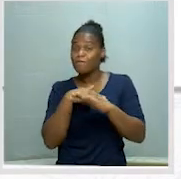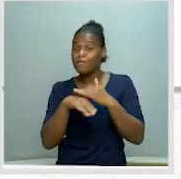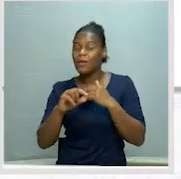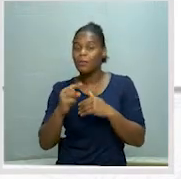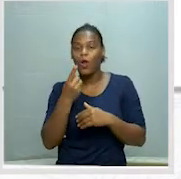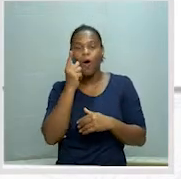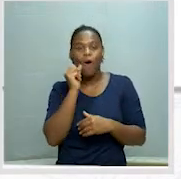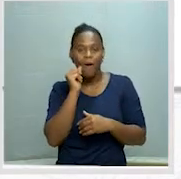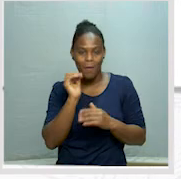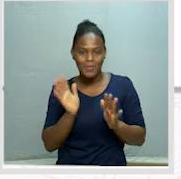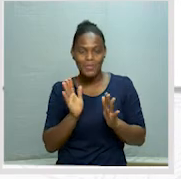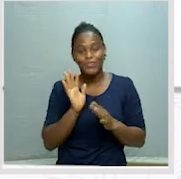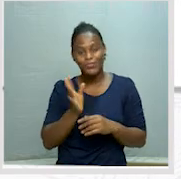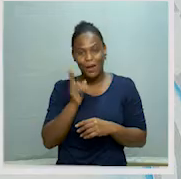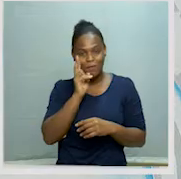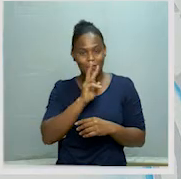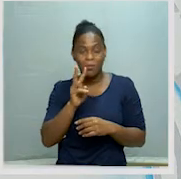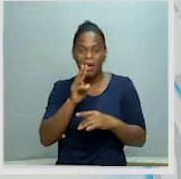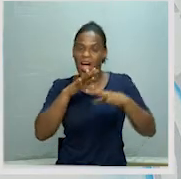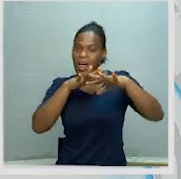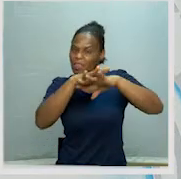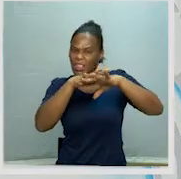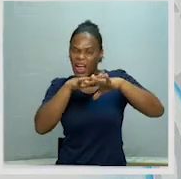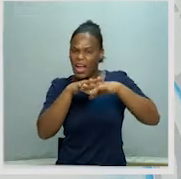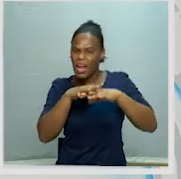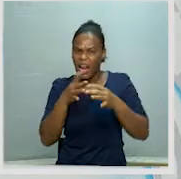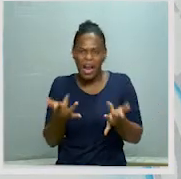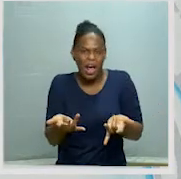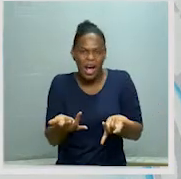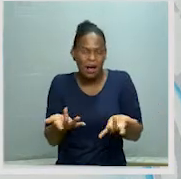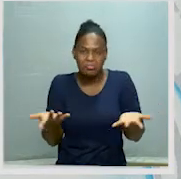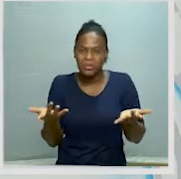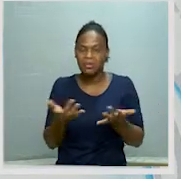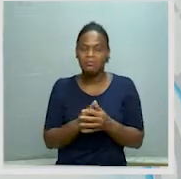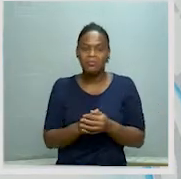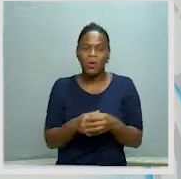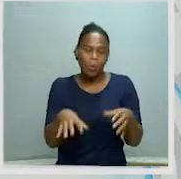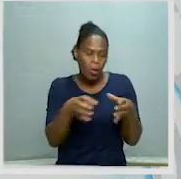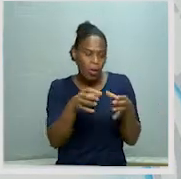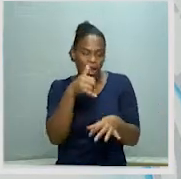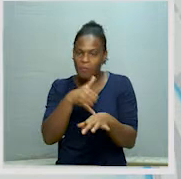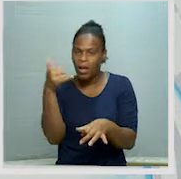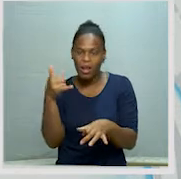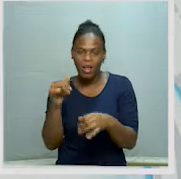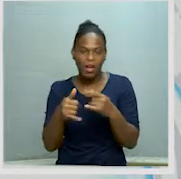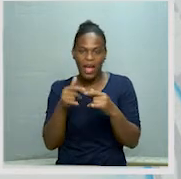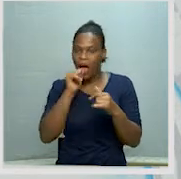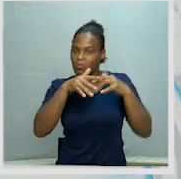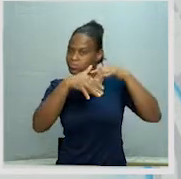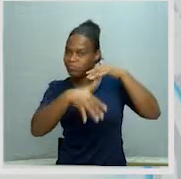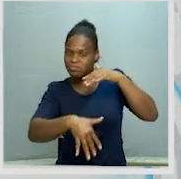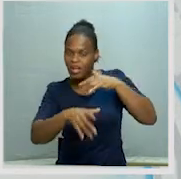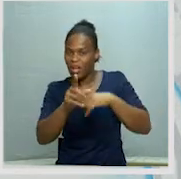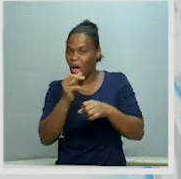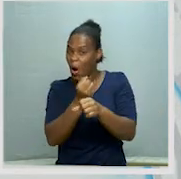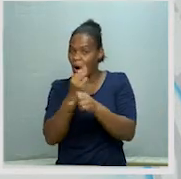é produção humana. Nós vimos que teia de aranha, uma colmeia, uma cachoeira, por aí fora, não